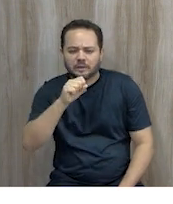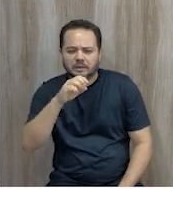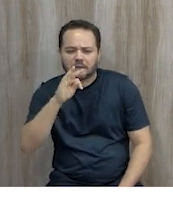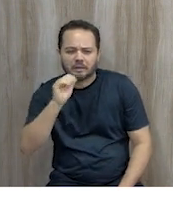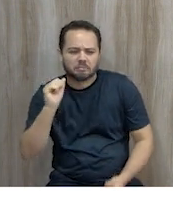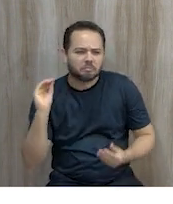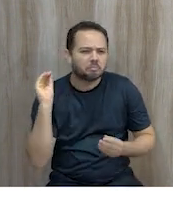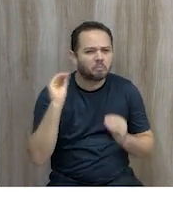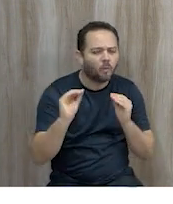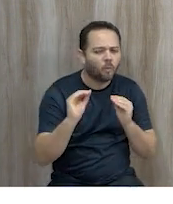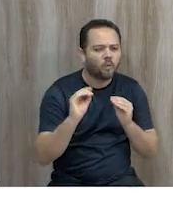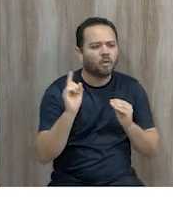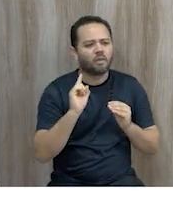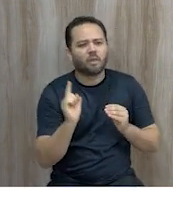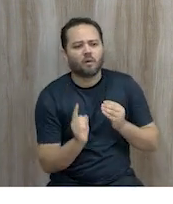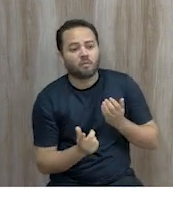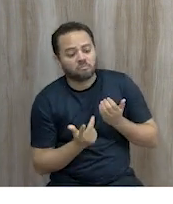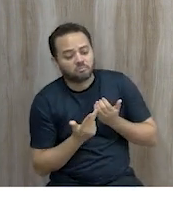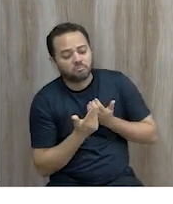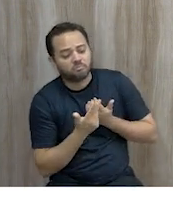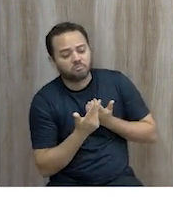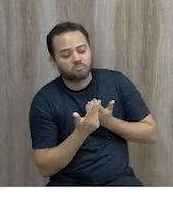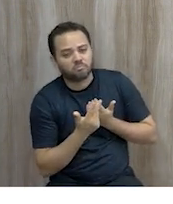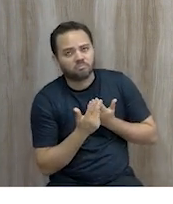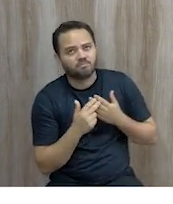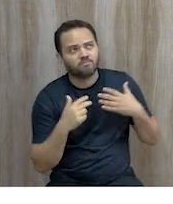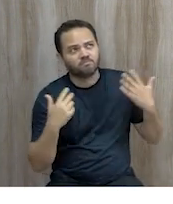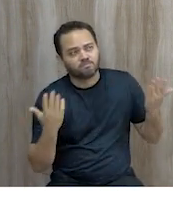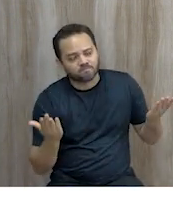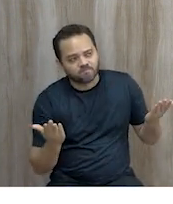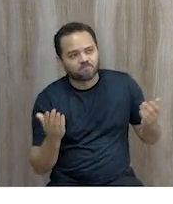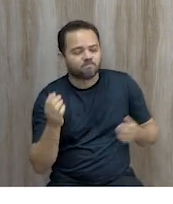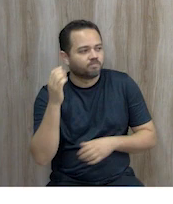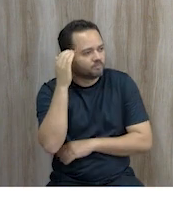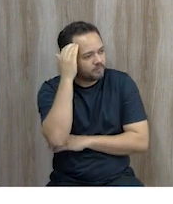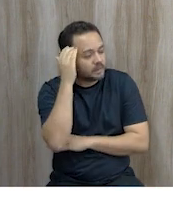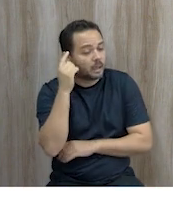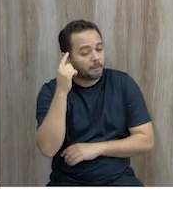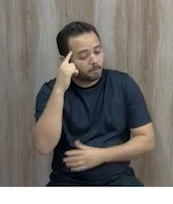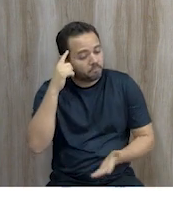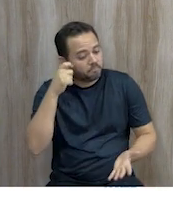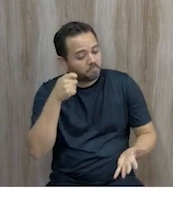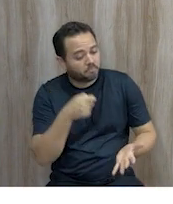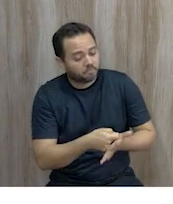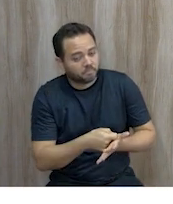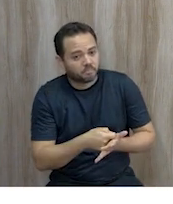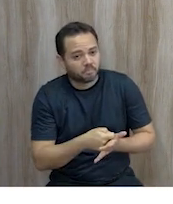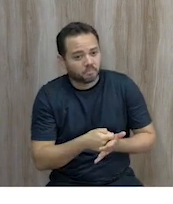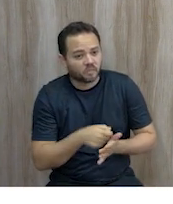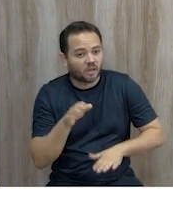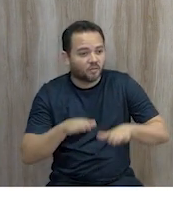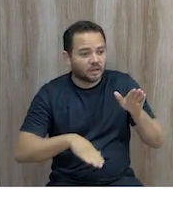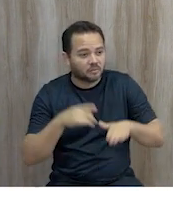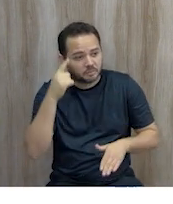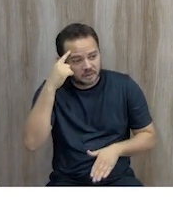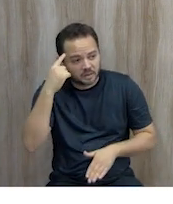gente consegue fazer uma cirurgia? Pensando em estética, talvez